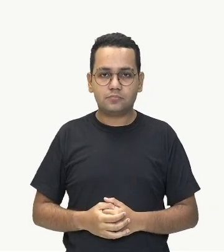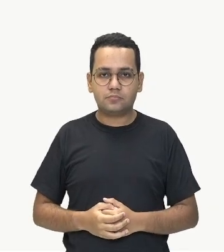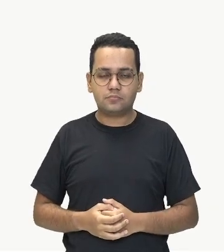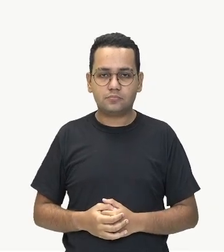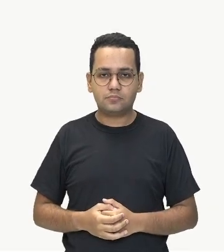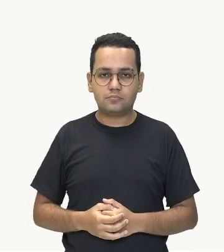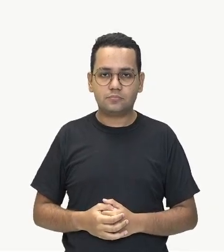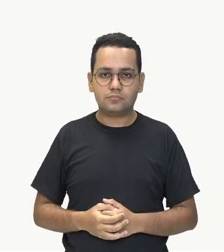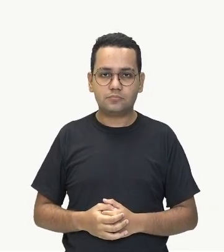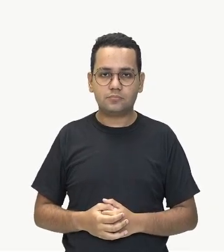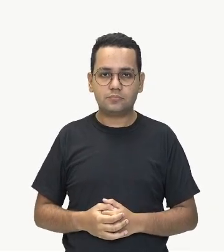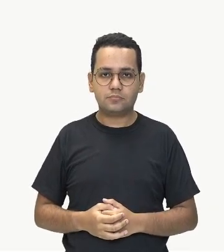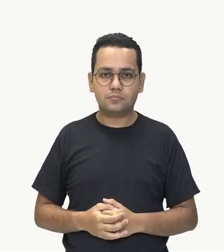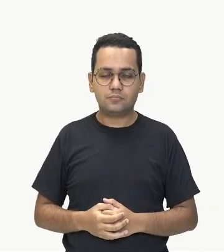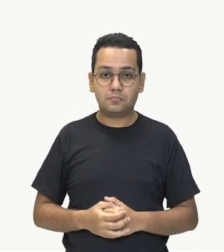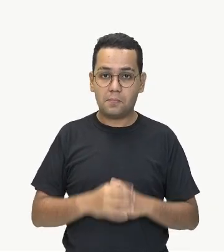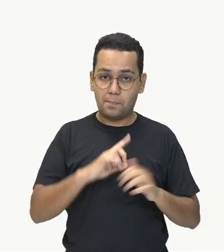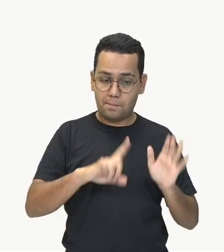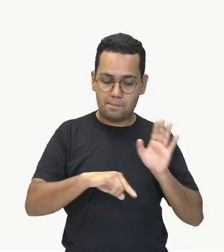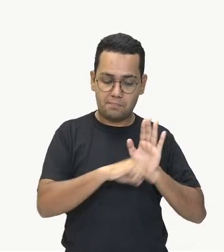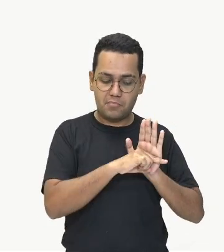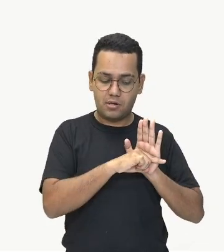de menos